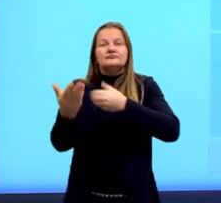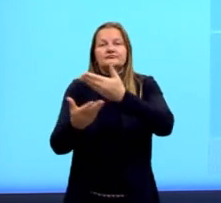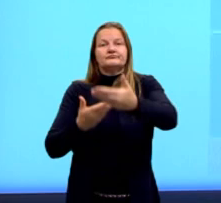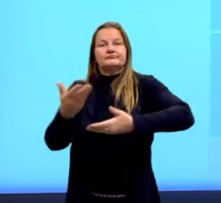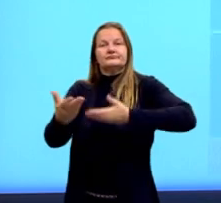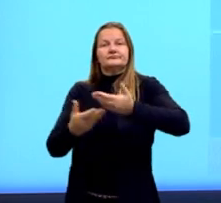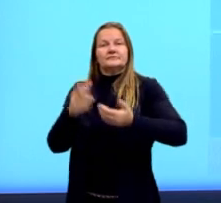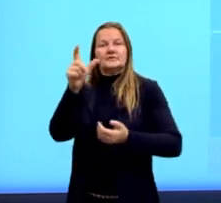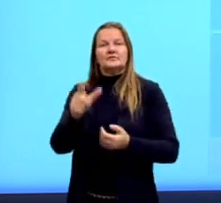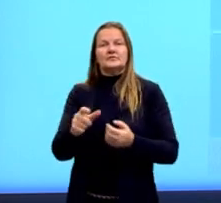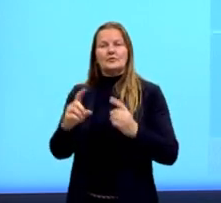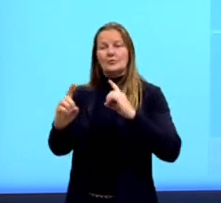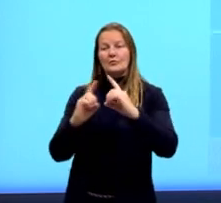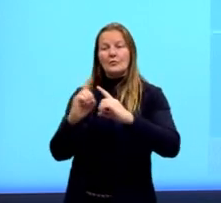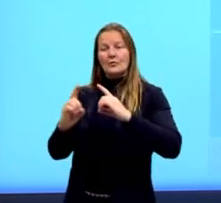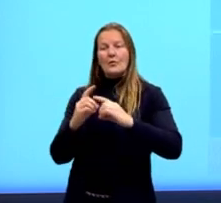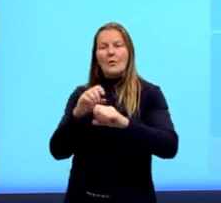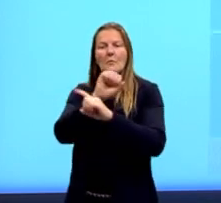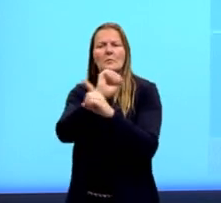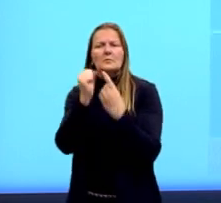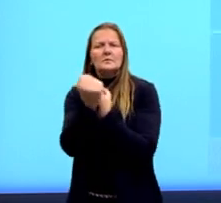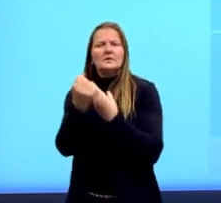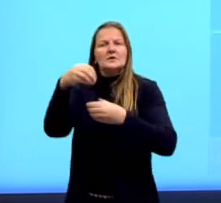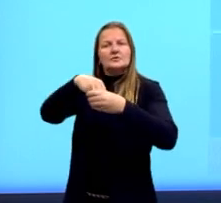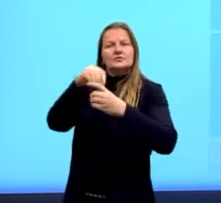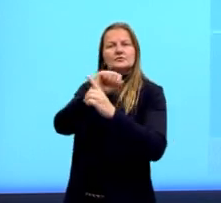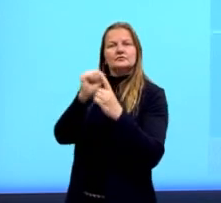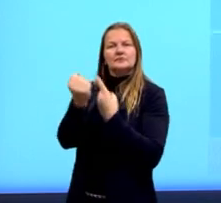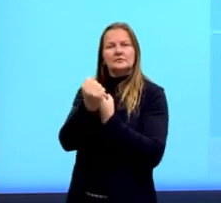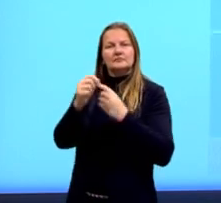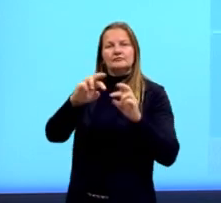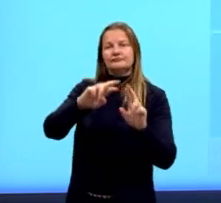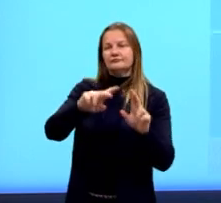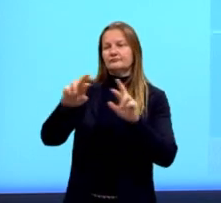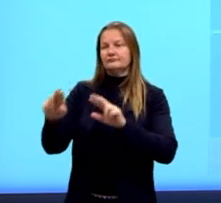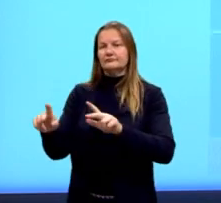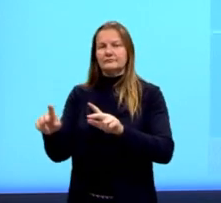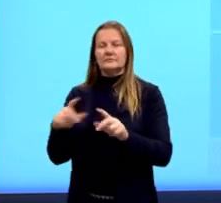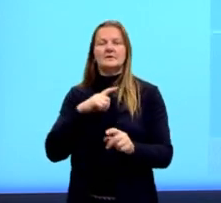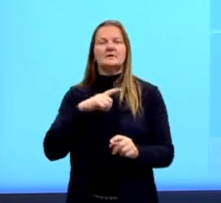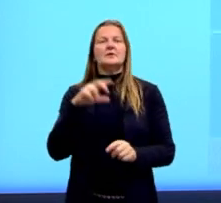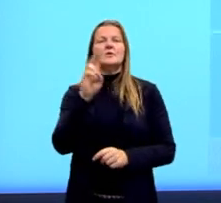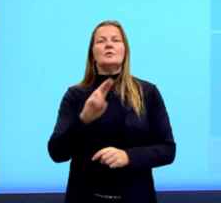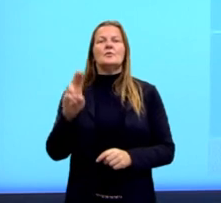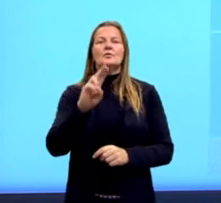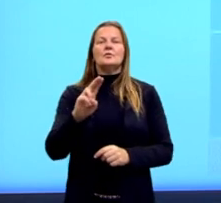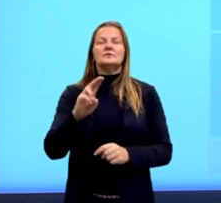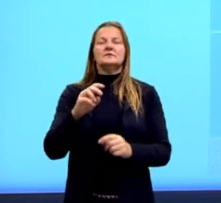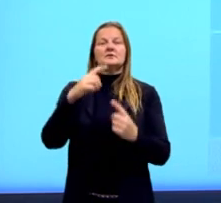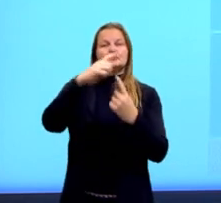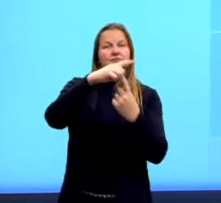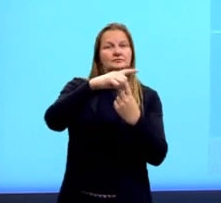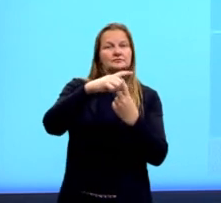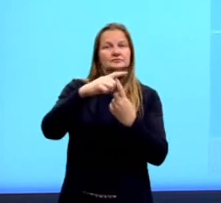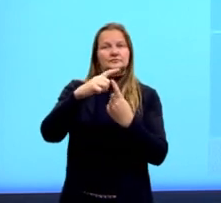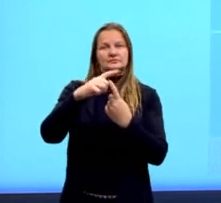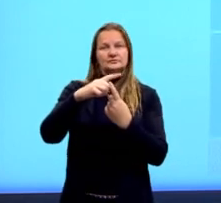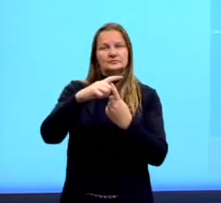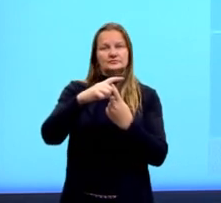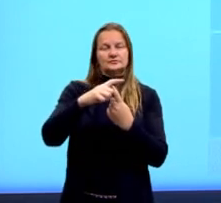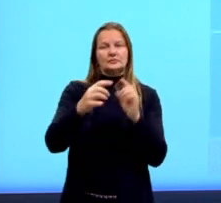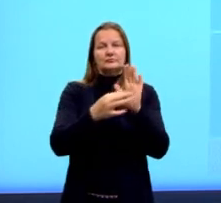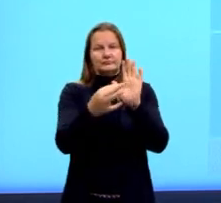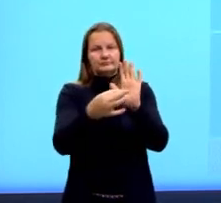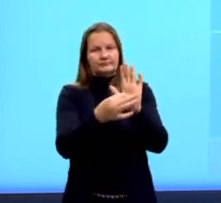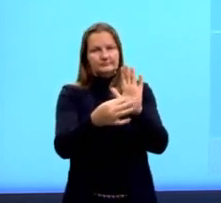sobre discussão de problemas sociais controversos a gente vai usar o aspecto tipológico da